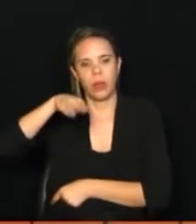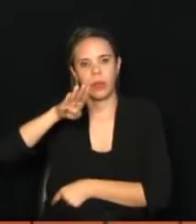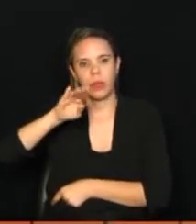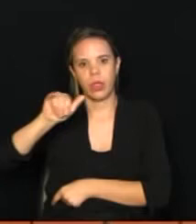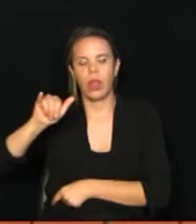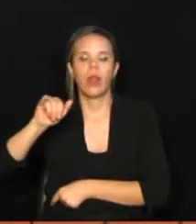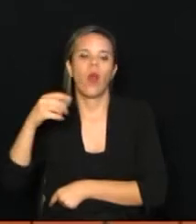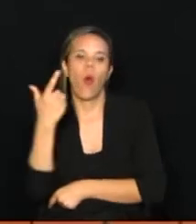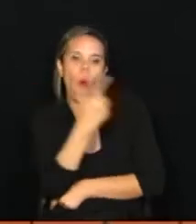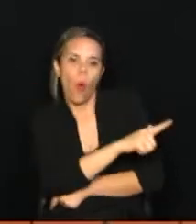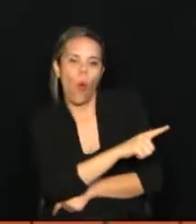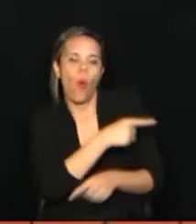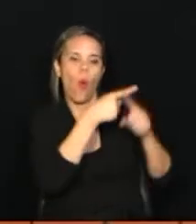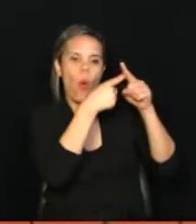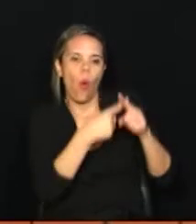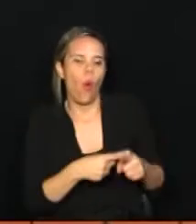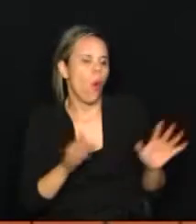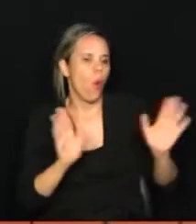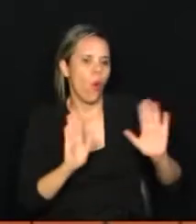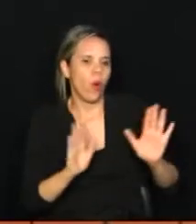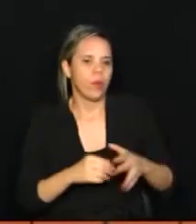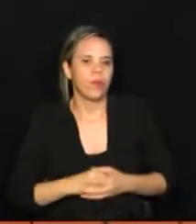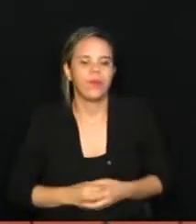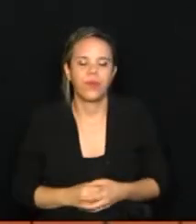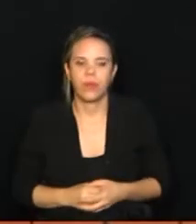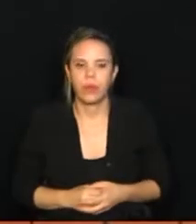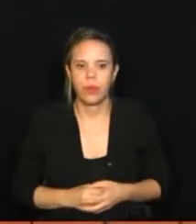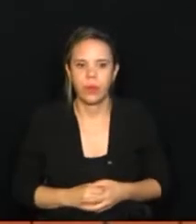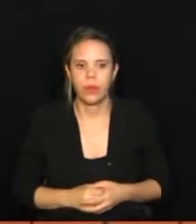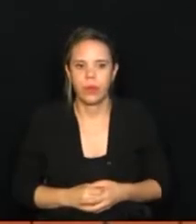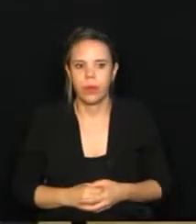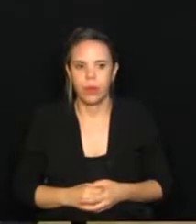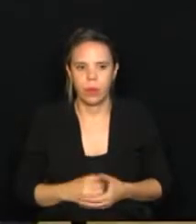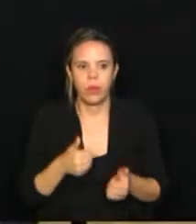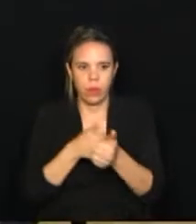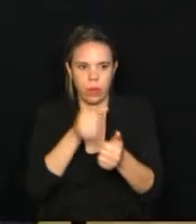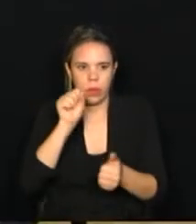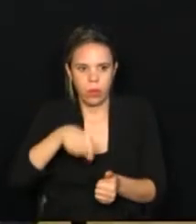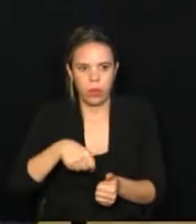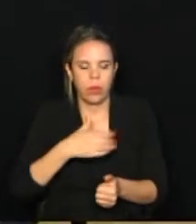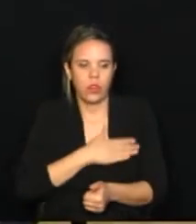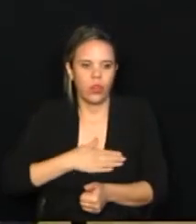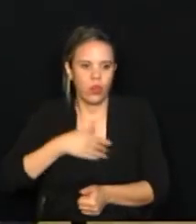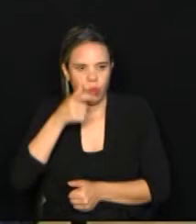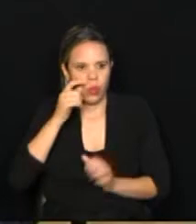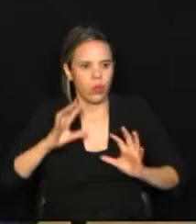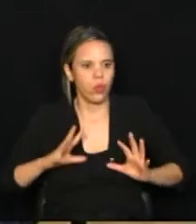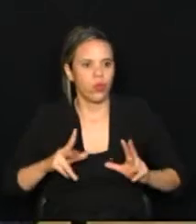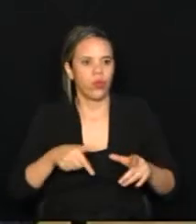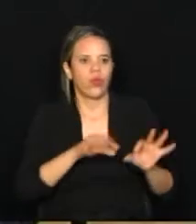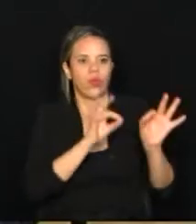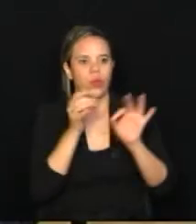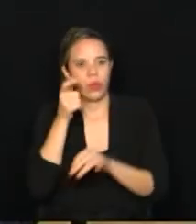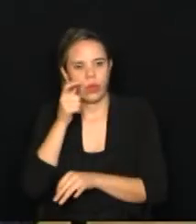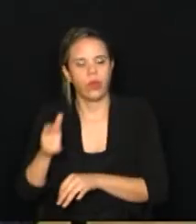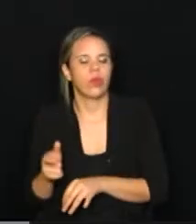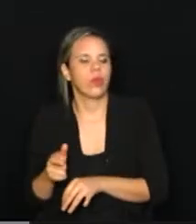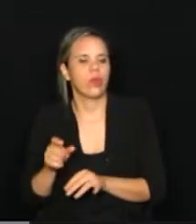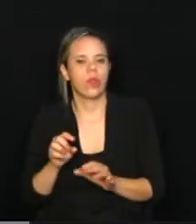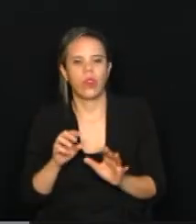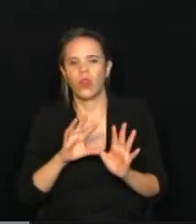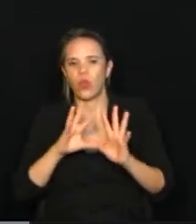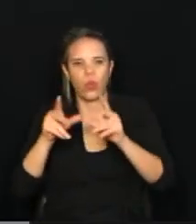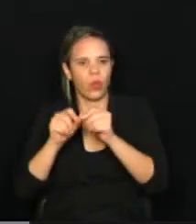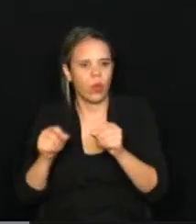acompanha outras competições ou não? Eu acompanho, eu gosto de assistir tudo. WNBA,